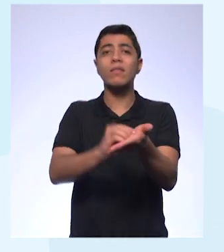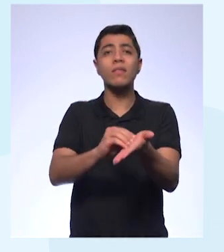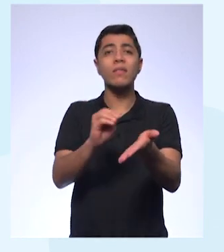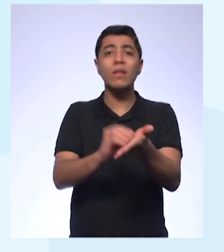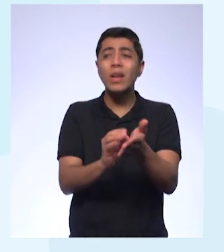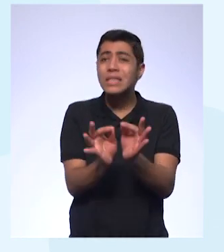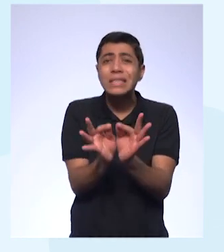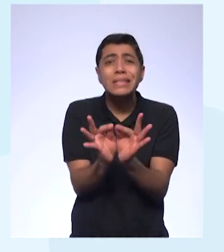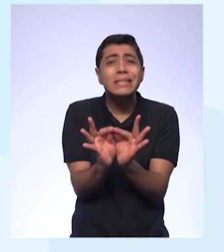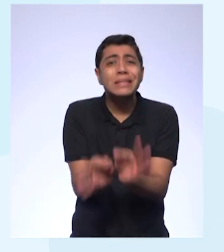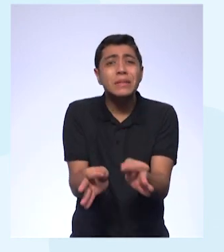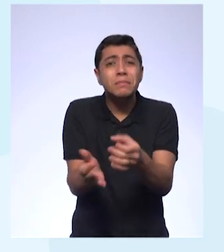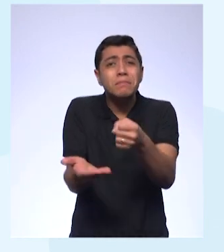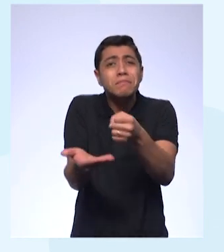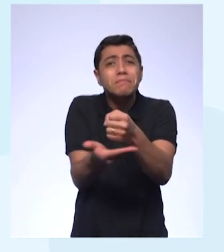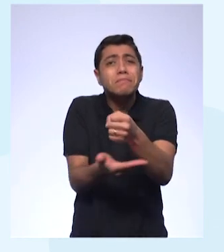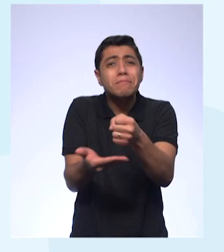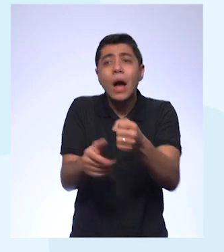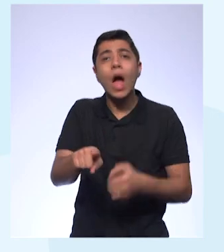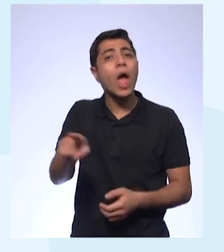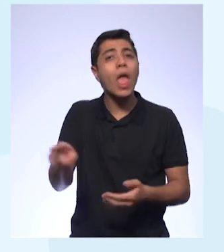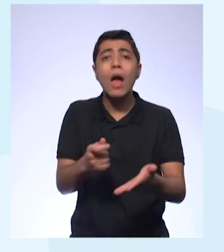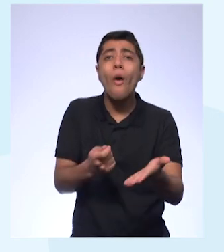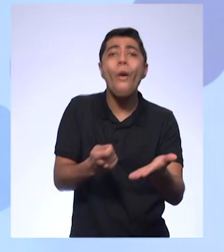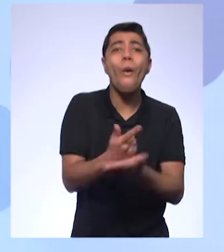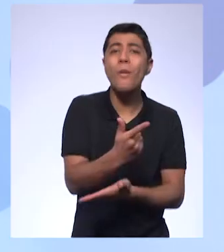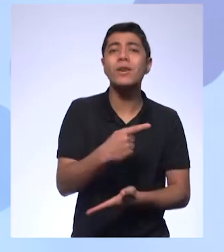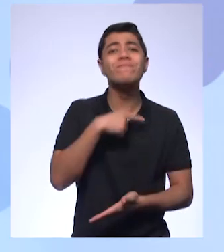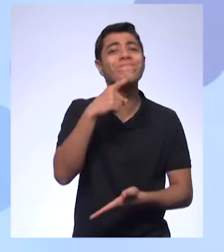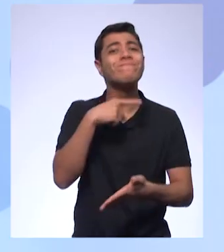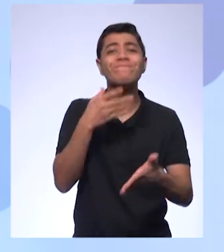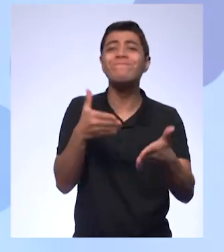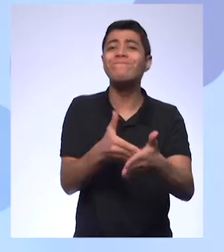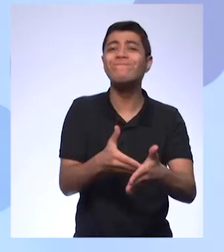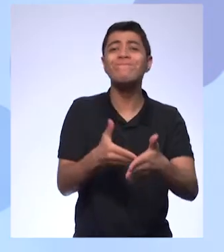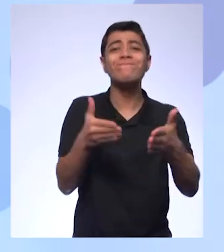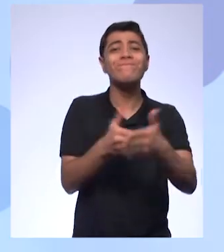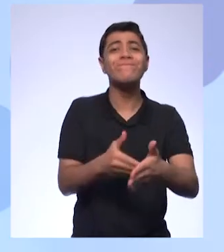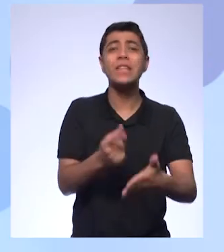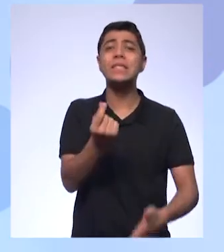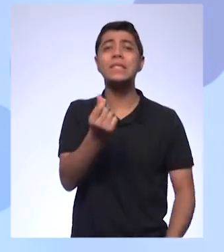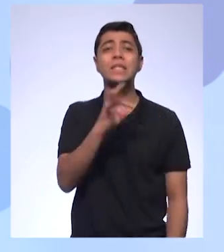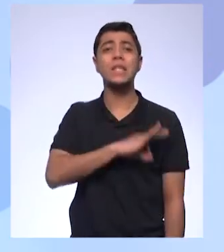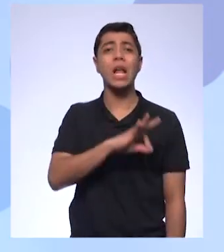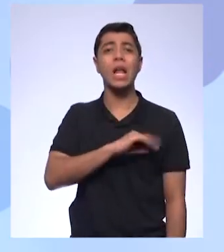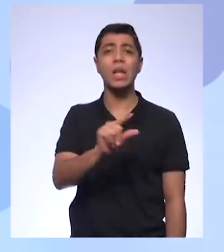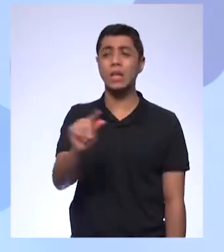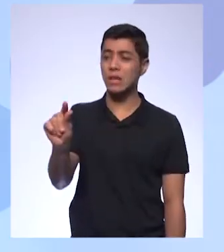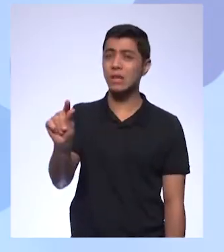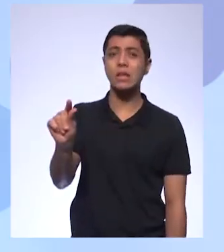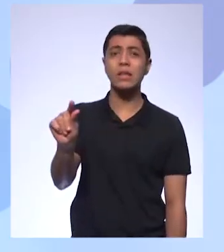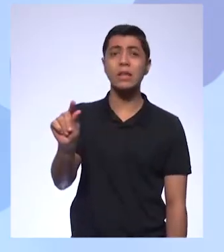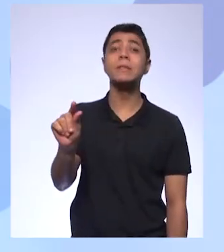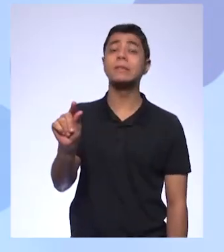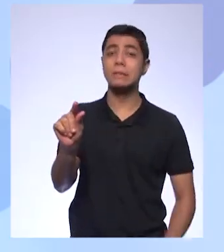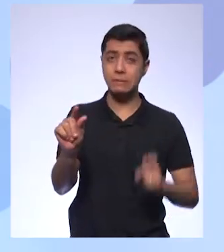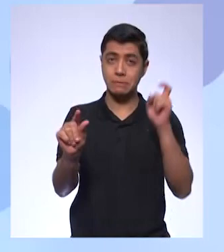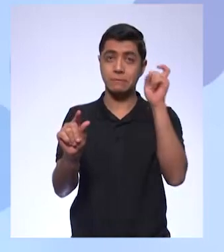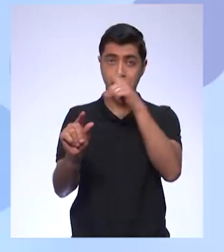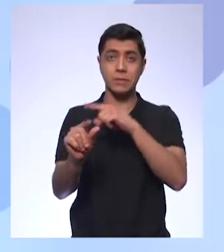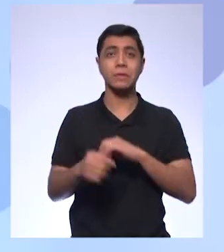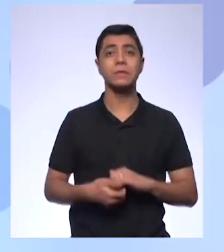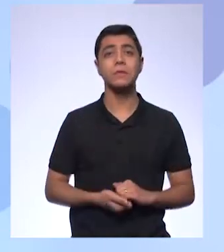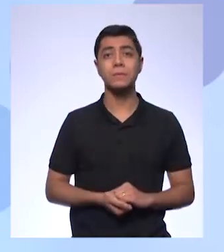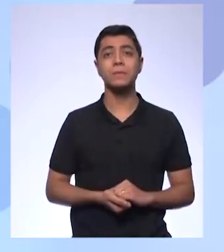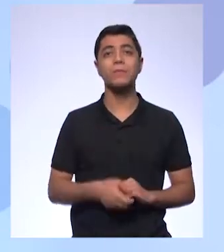acesso pela baixa remuneração que esses trabalhadores possuíam aí, tá? Agora, a gente vai ler um